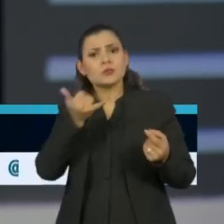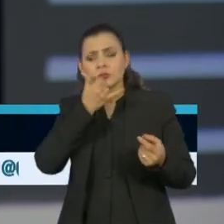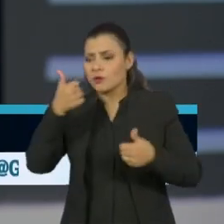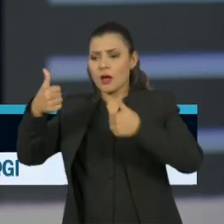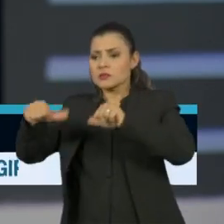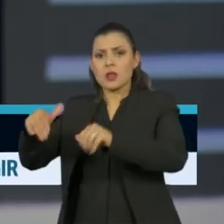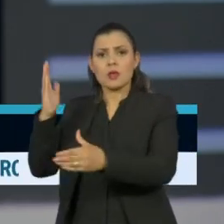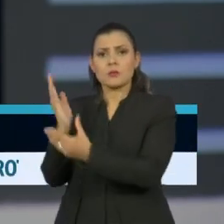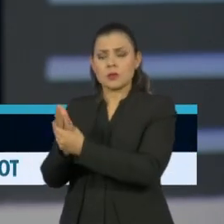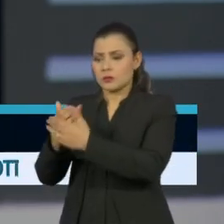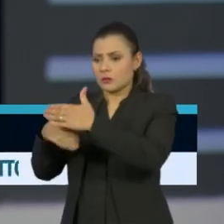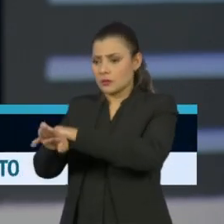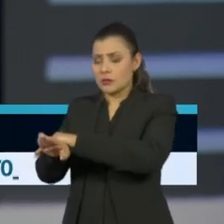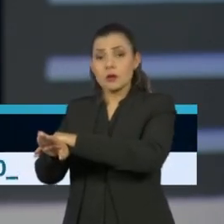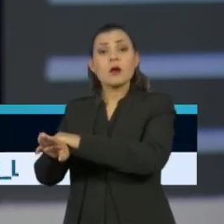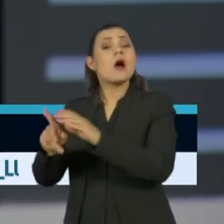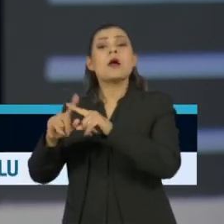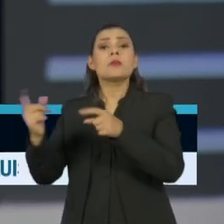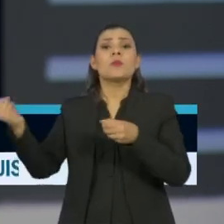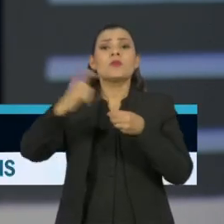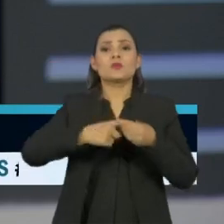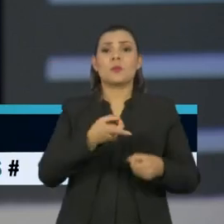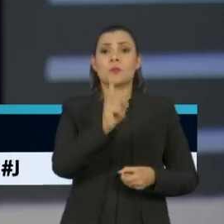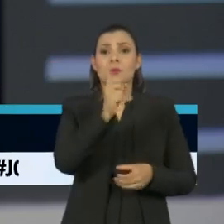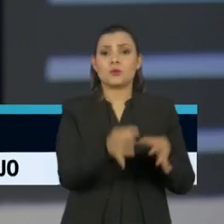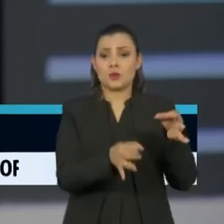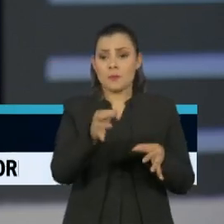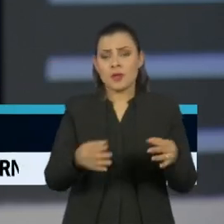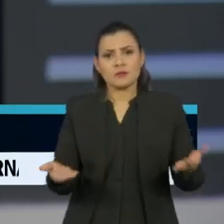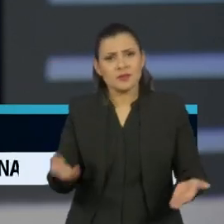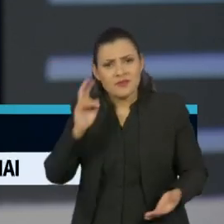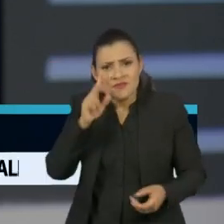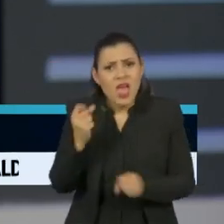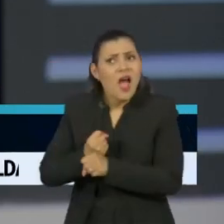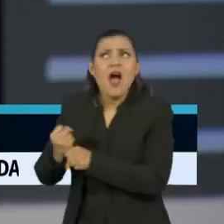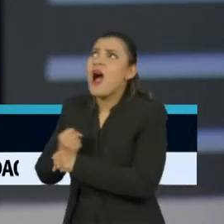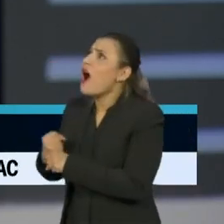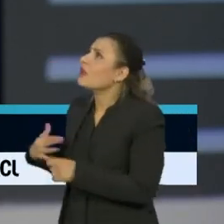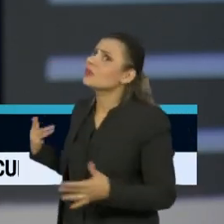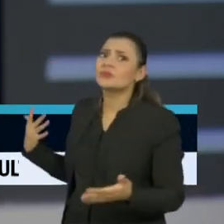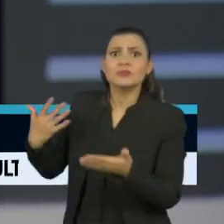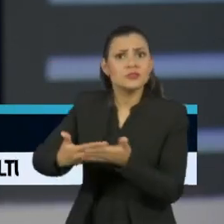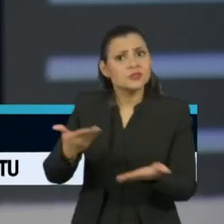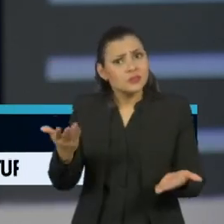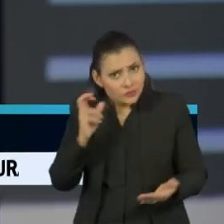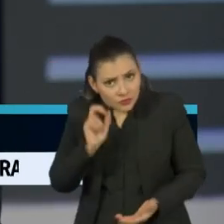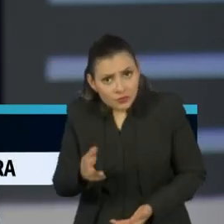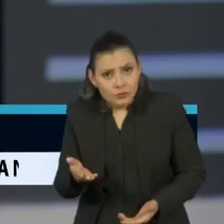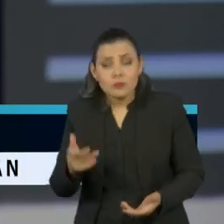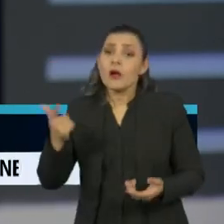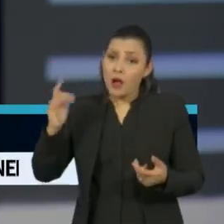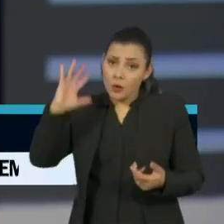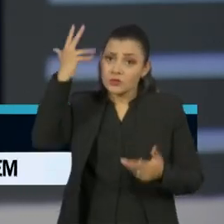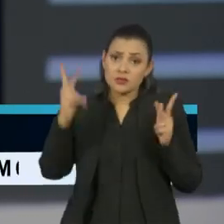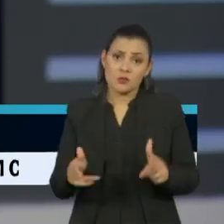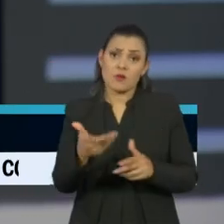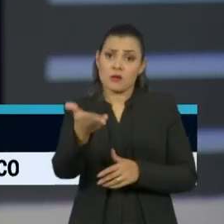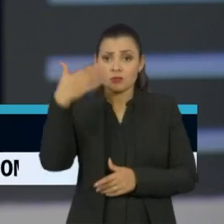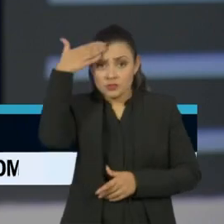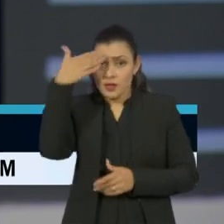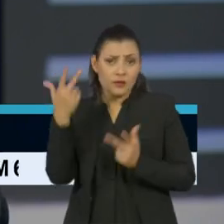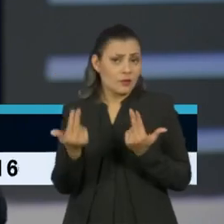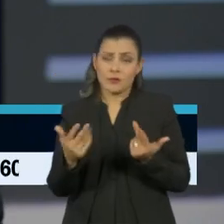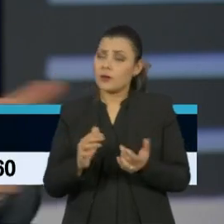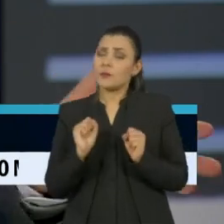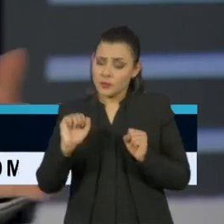na fase de alegações finais então vez agora quantos anos tem isso então pode acontecer mesma coisa mesma coisa